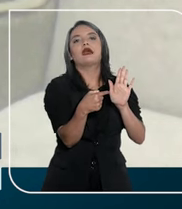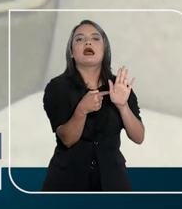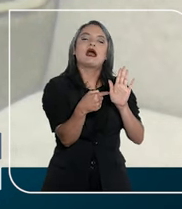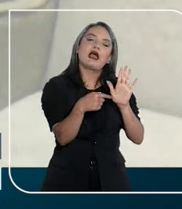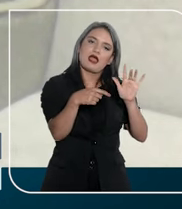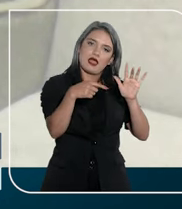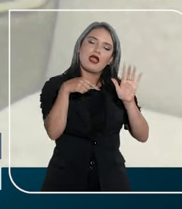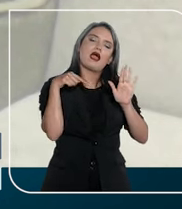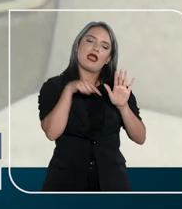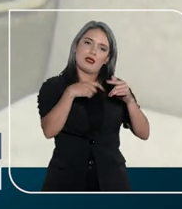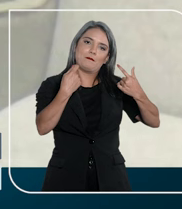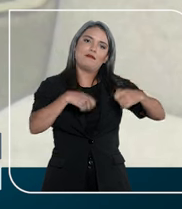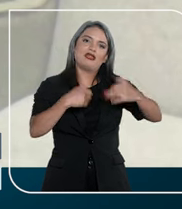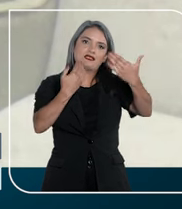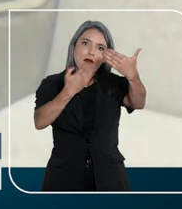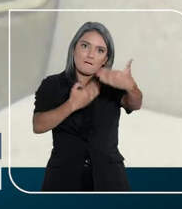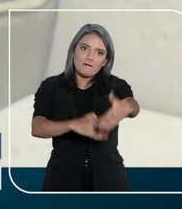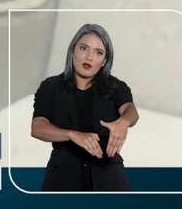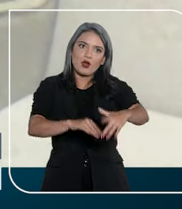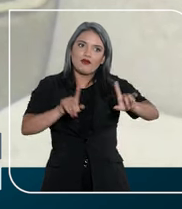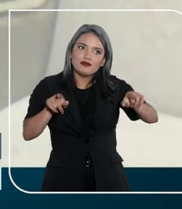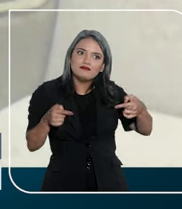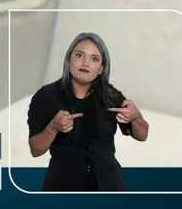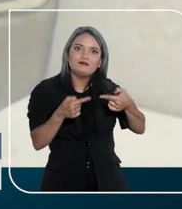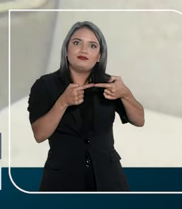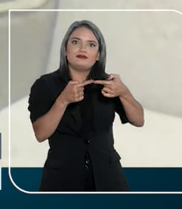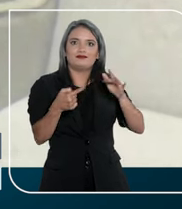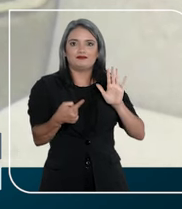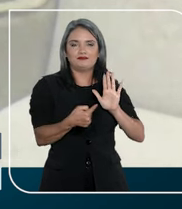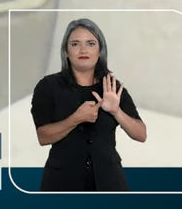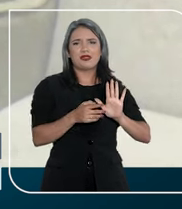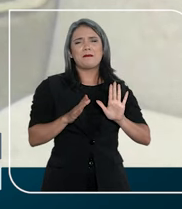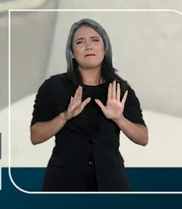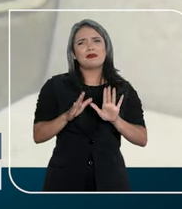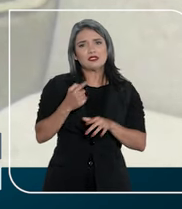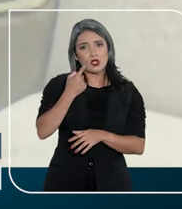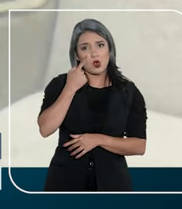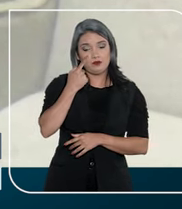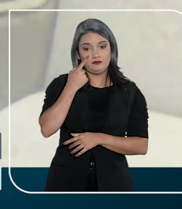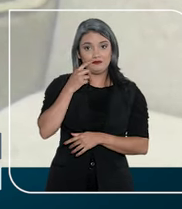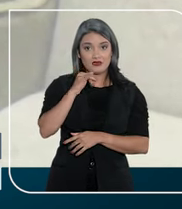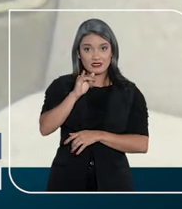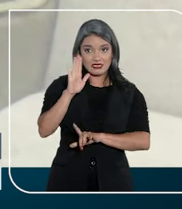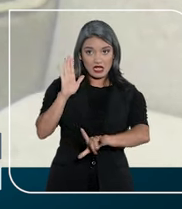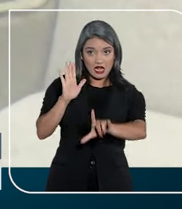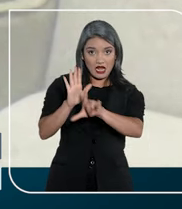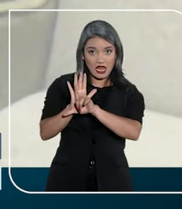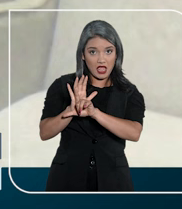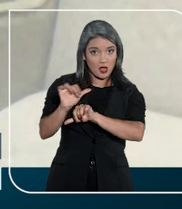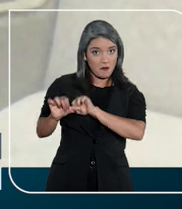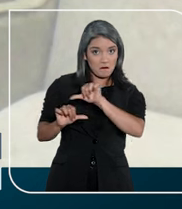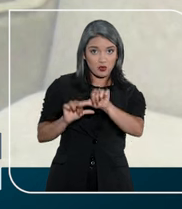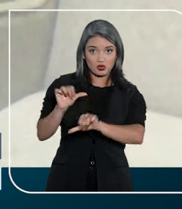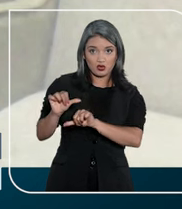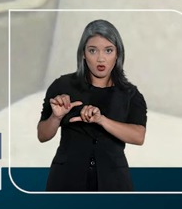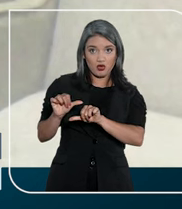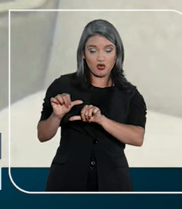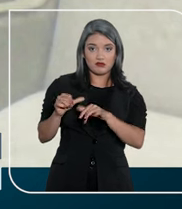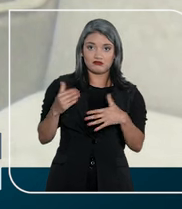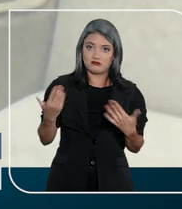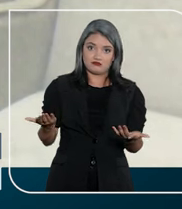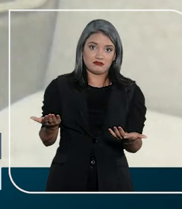serão objeto de questionamentos. Agora, veja, se uma lei é alterada, é a mesma lei